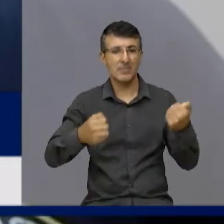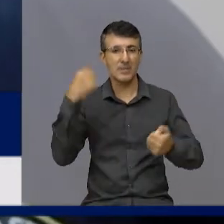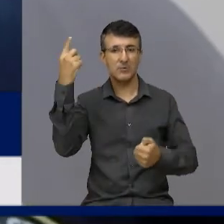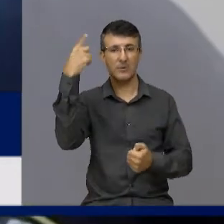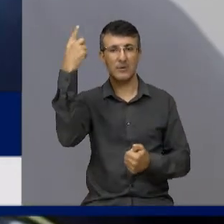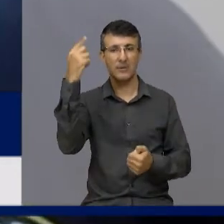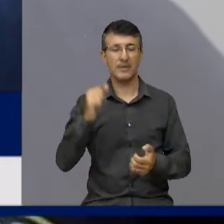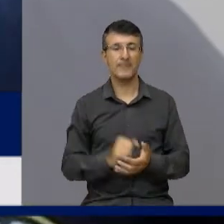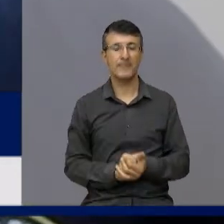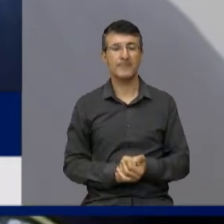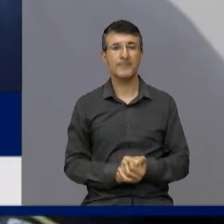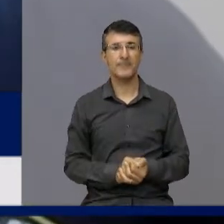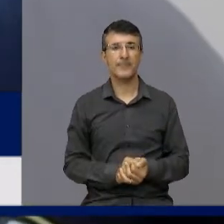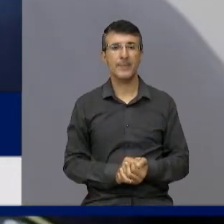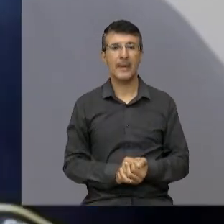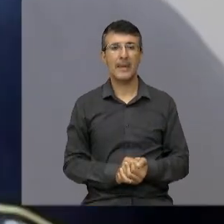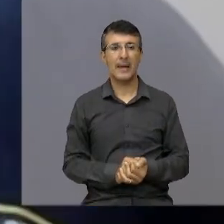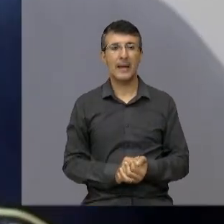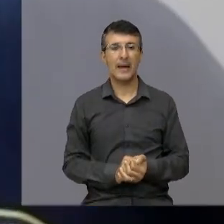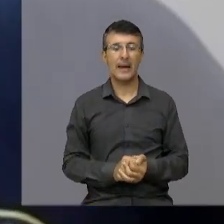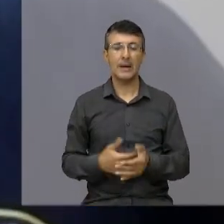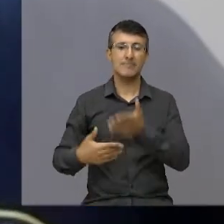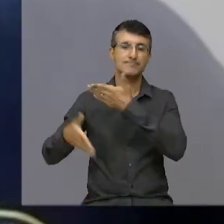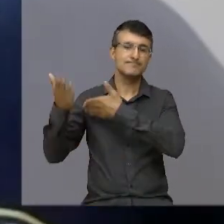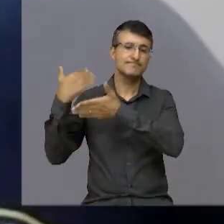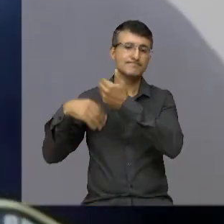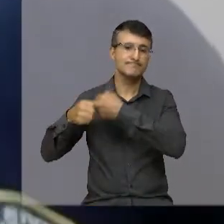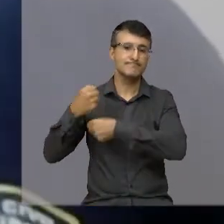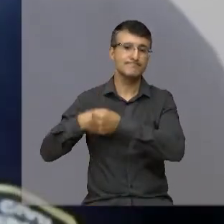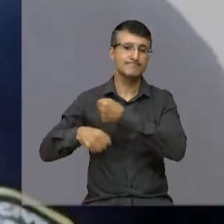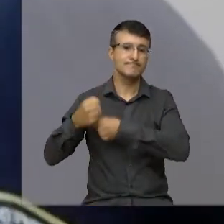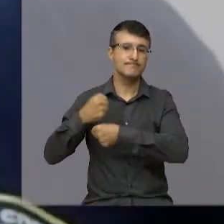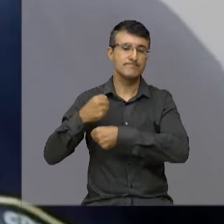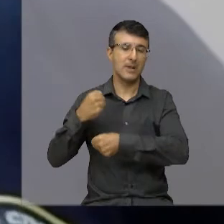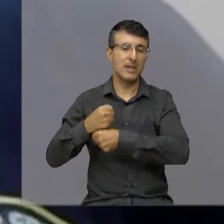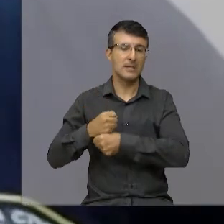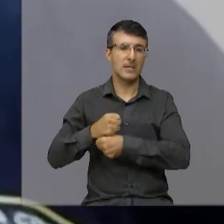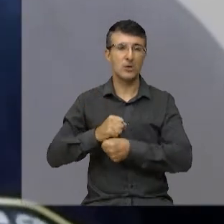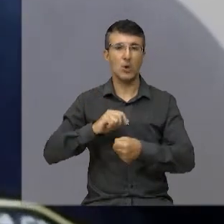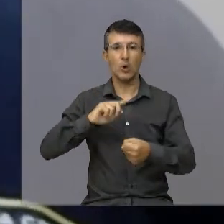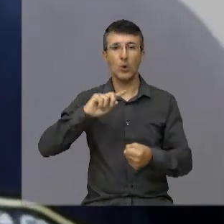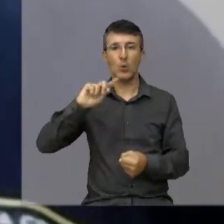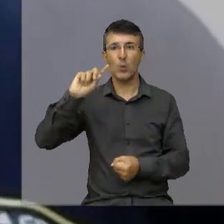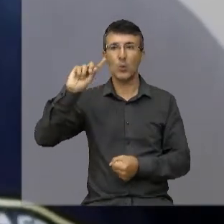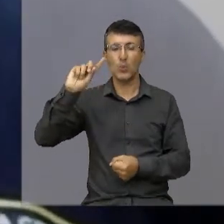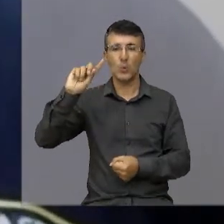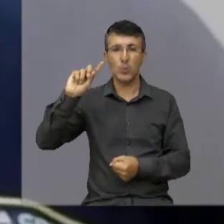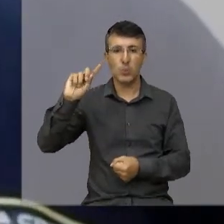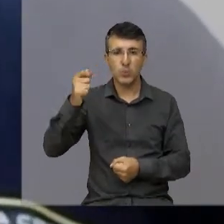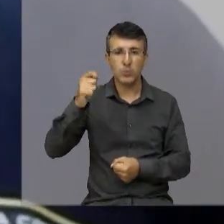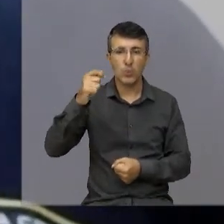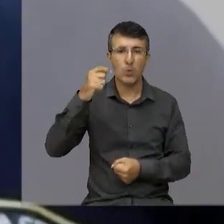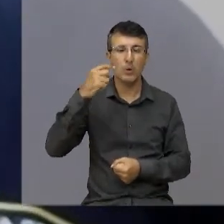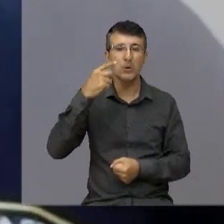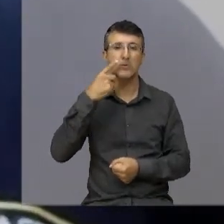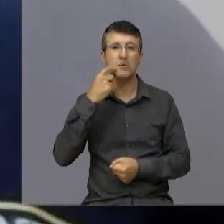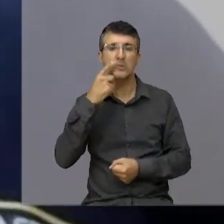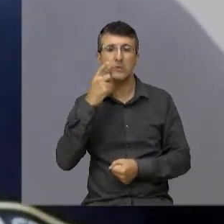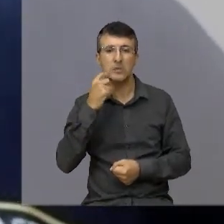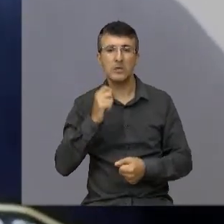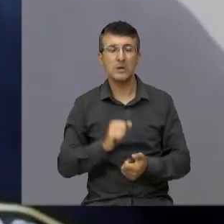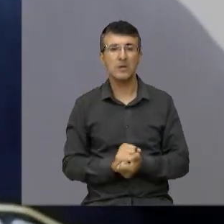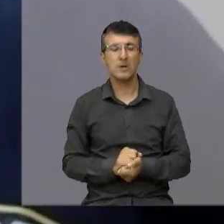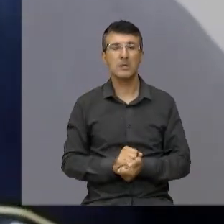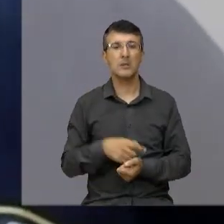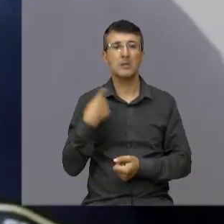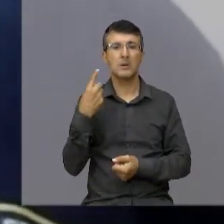sinal vermelho que foi o ano passado iniciado, nós tivemos o primeiro caso do Brasil que foi atendido pela Guarda Civil de São